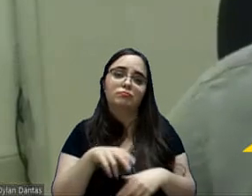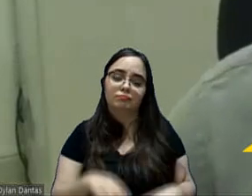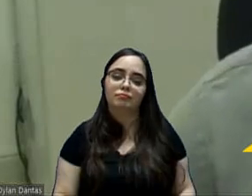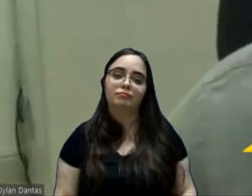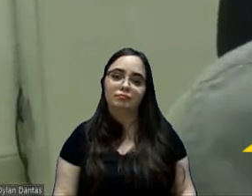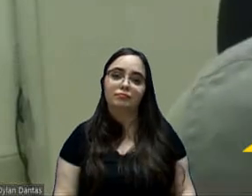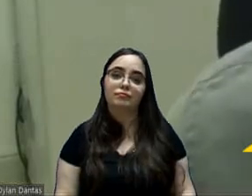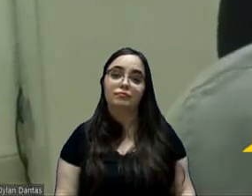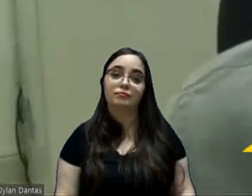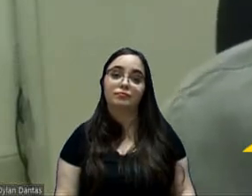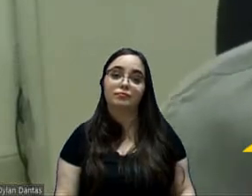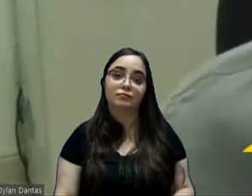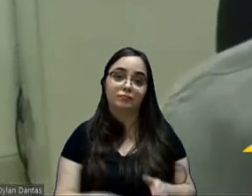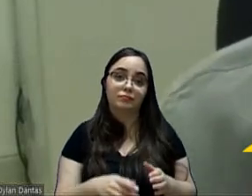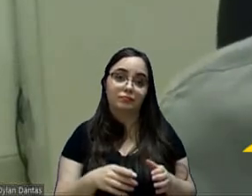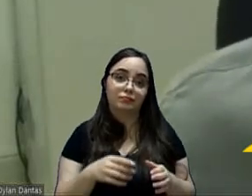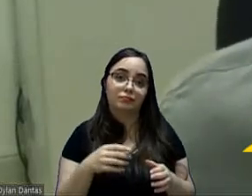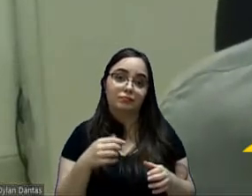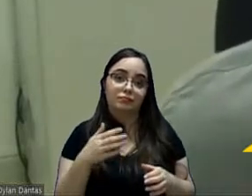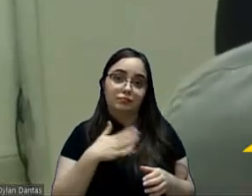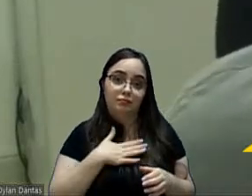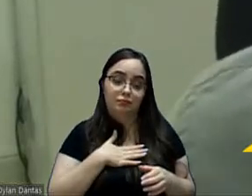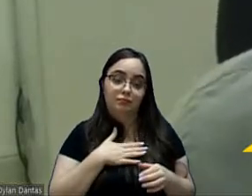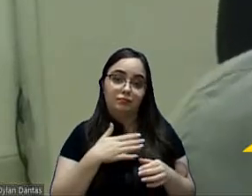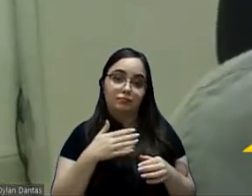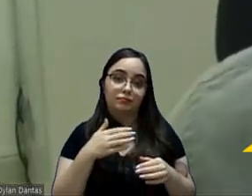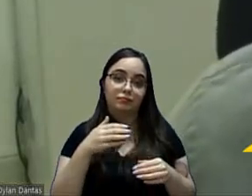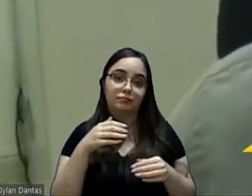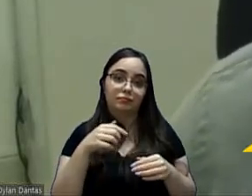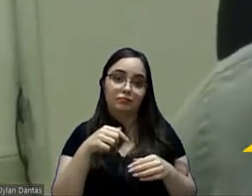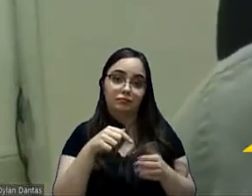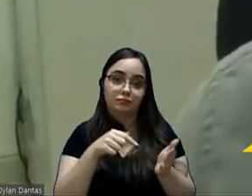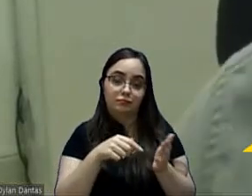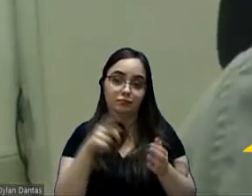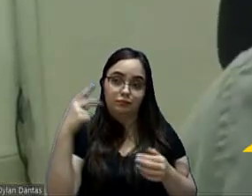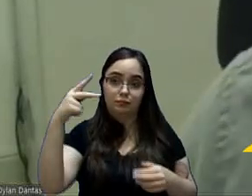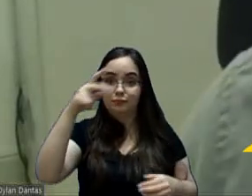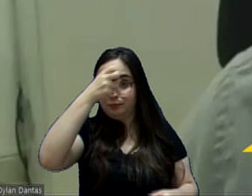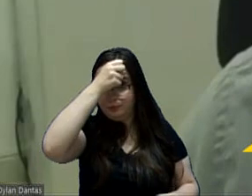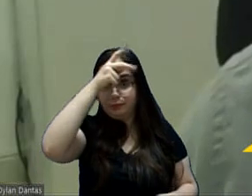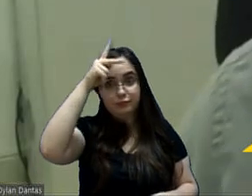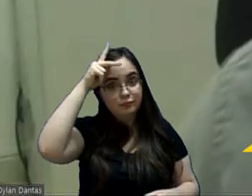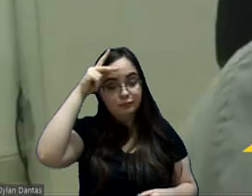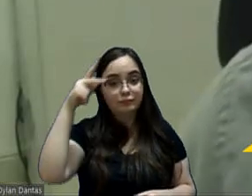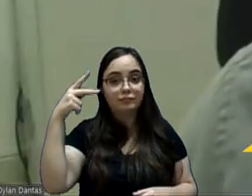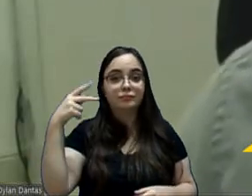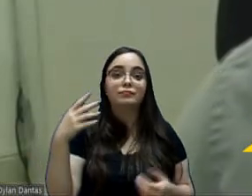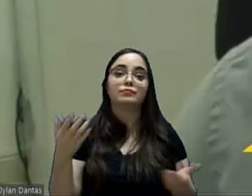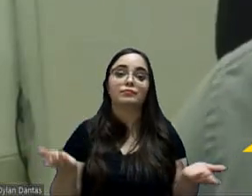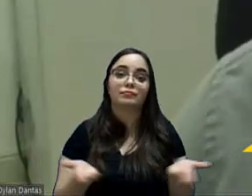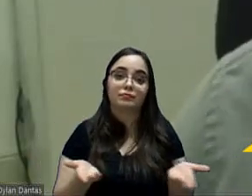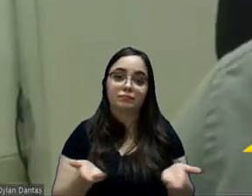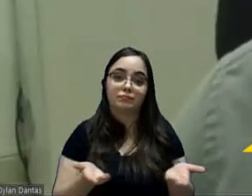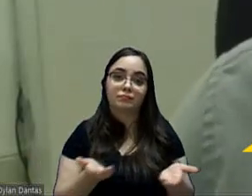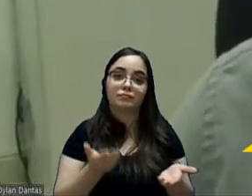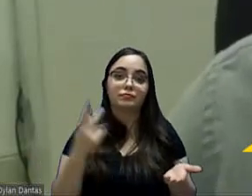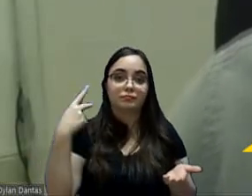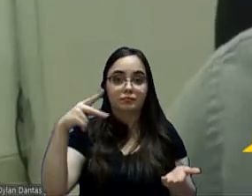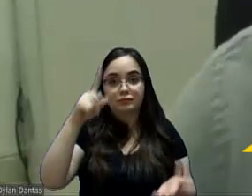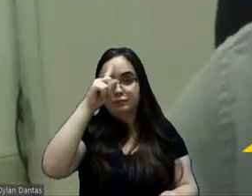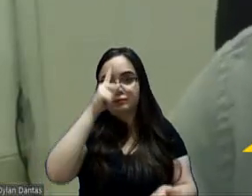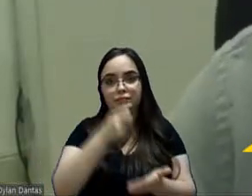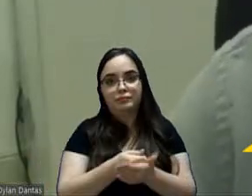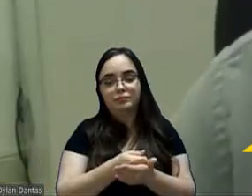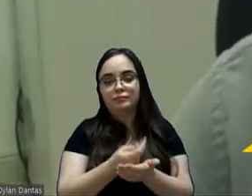primeiramente, eu volto a dizer, antes de encerrar, é legítimo o Poder Executivo, nesse momento, né, ter o destino